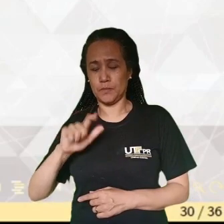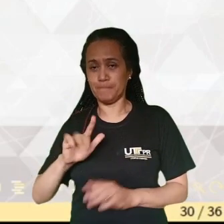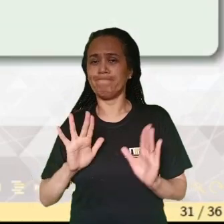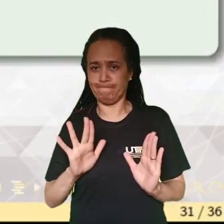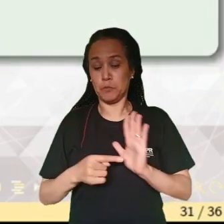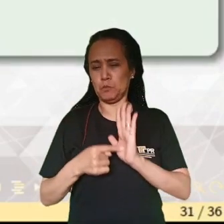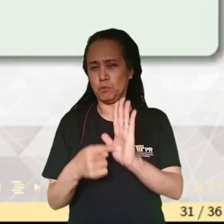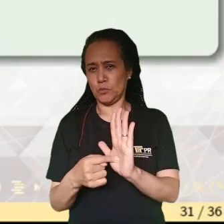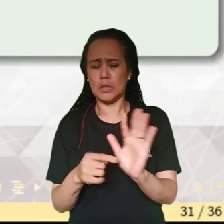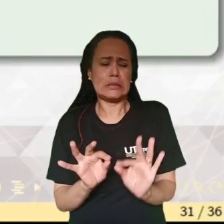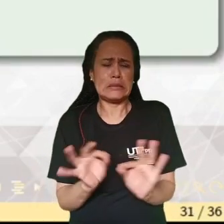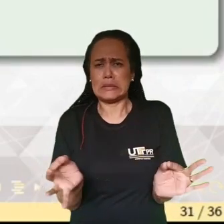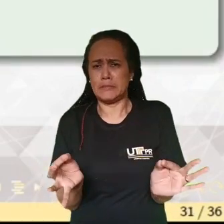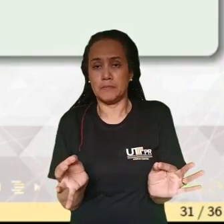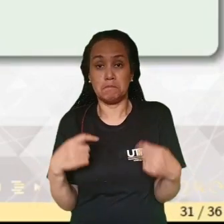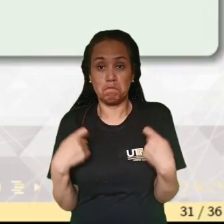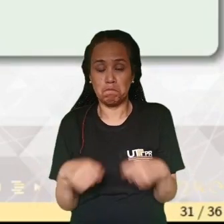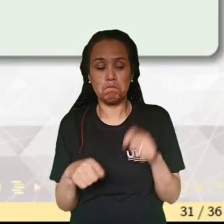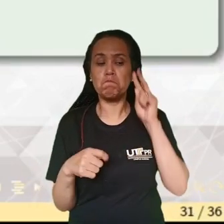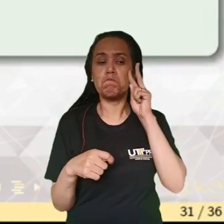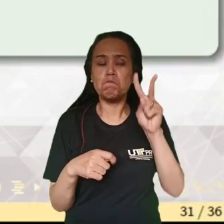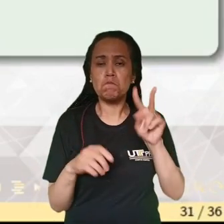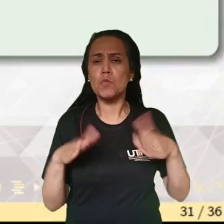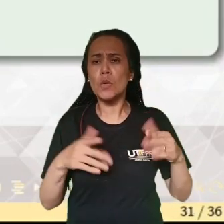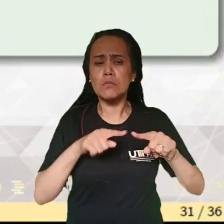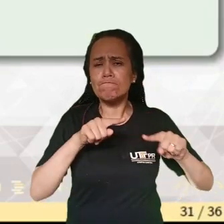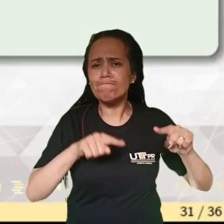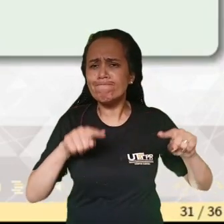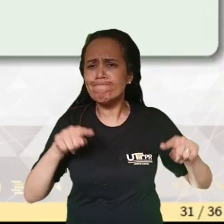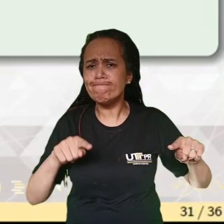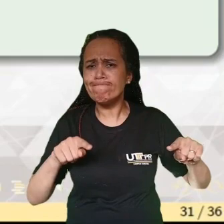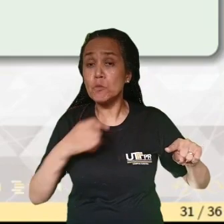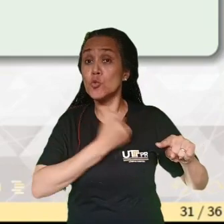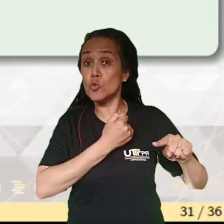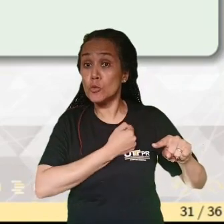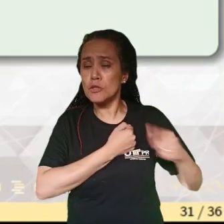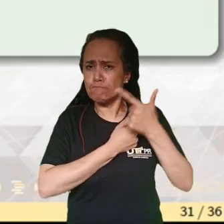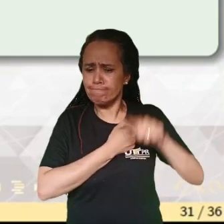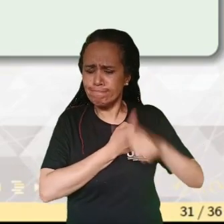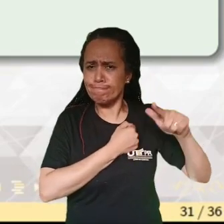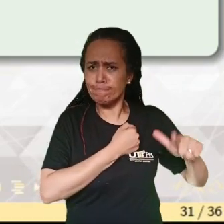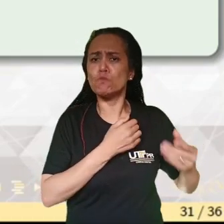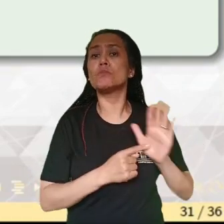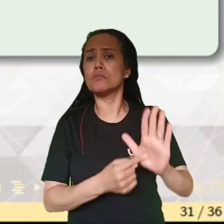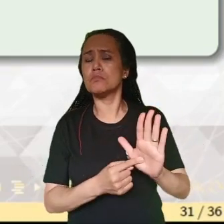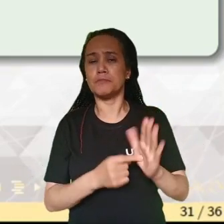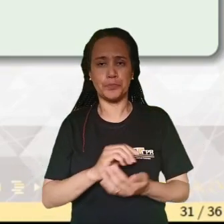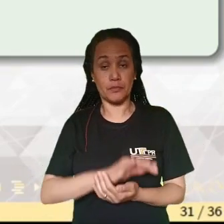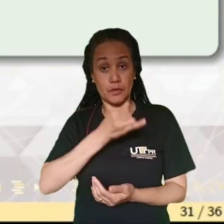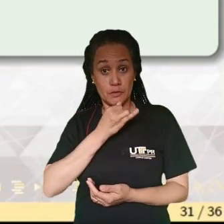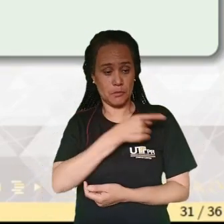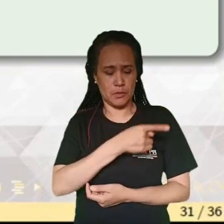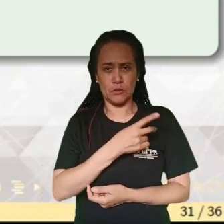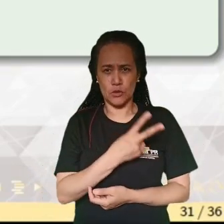formato. Então é muito simples. Você tem que verificar qual que é a frequência do número que esses valores aparecem. Por exemplo,